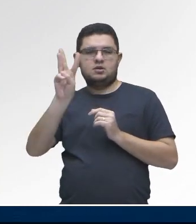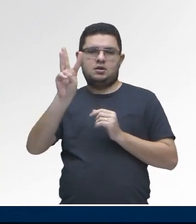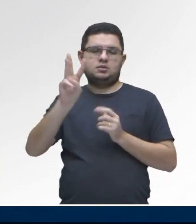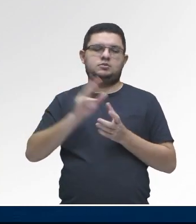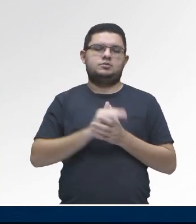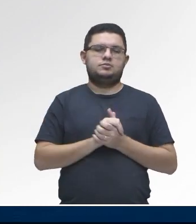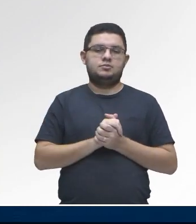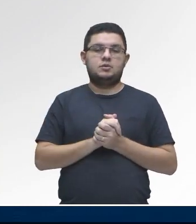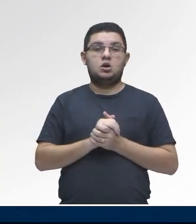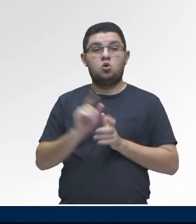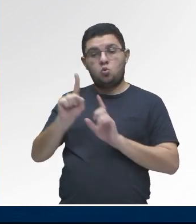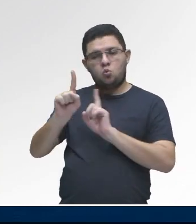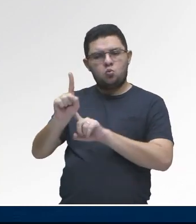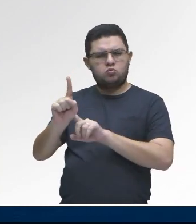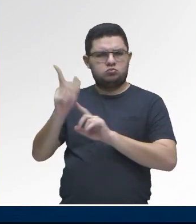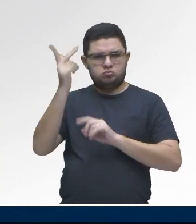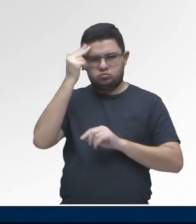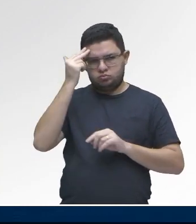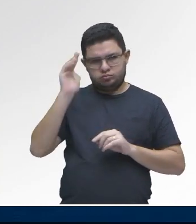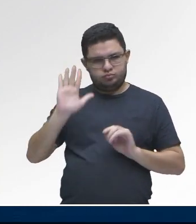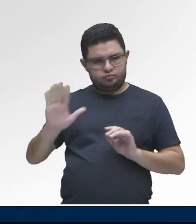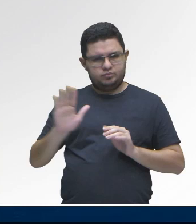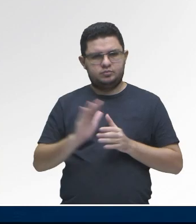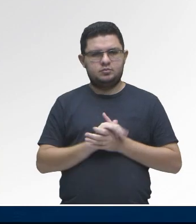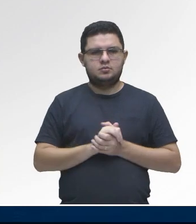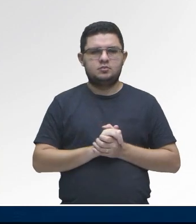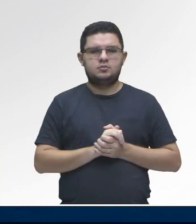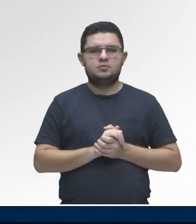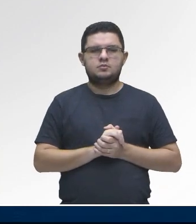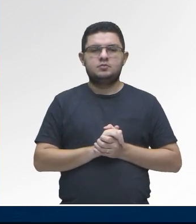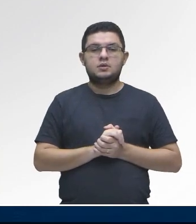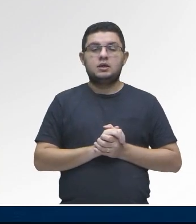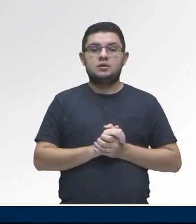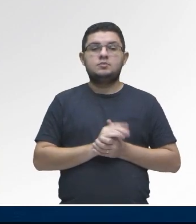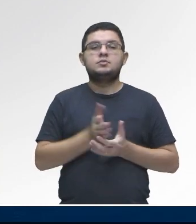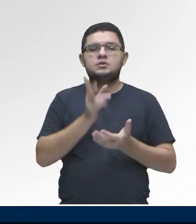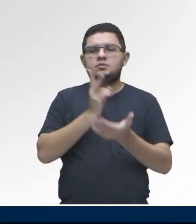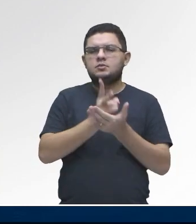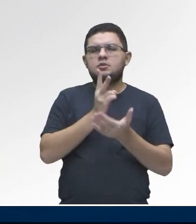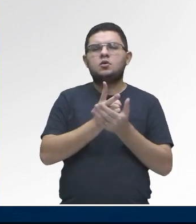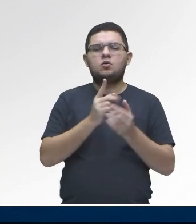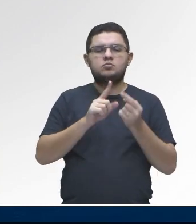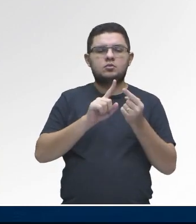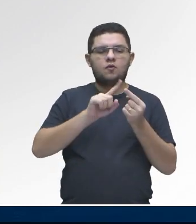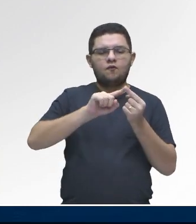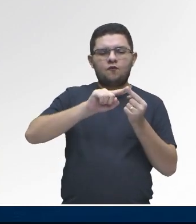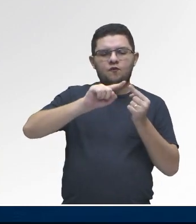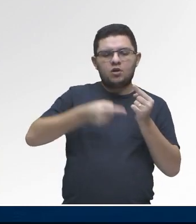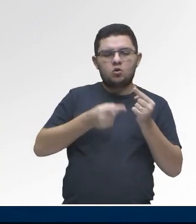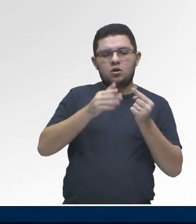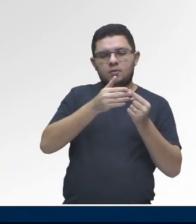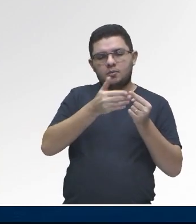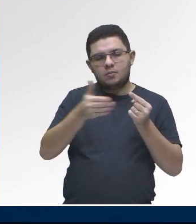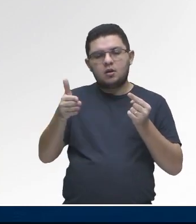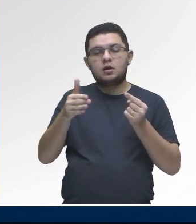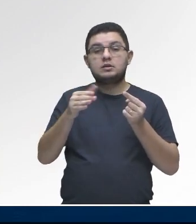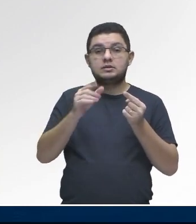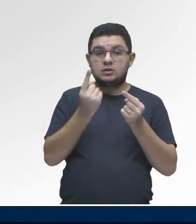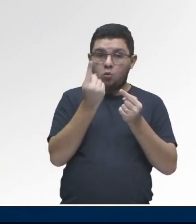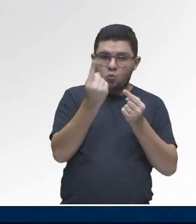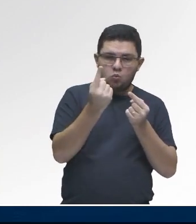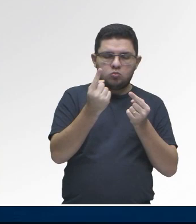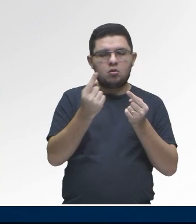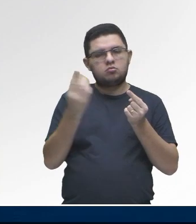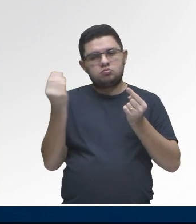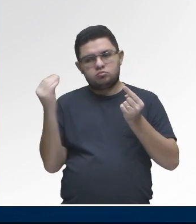casa decimal corresponde a 1 zero. 2 casas correspondem a 2 zeros. E 3 casas